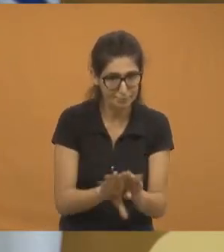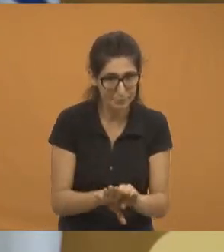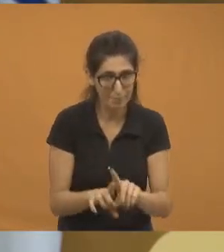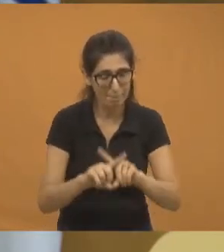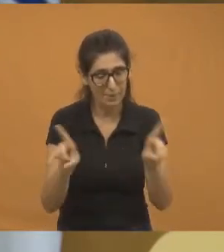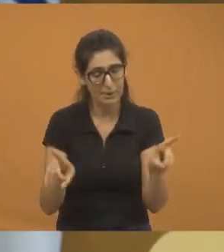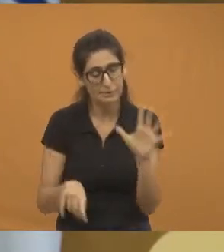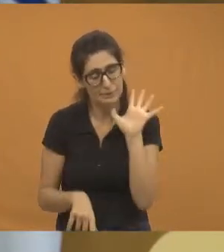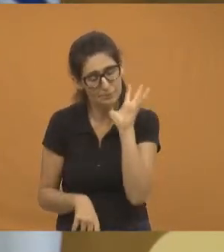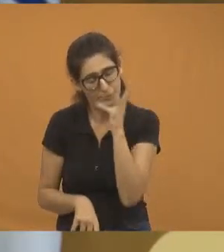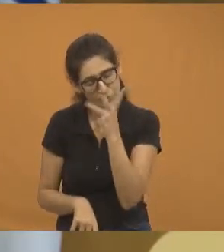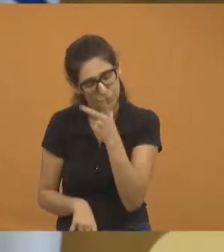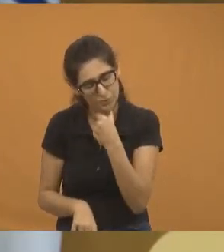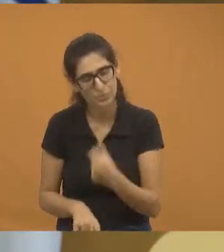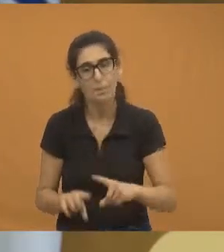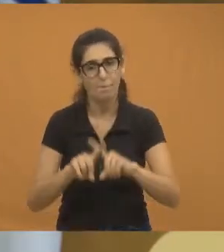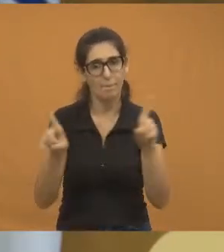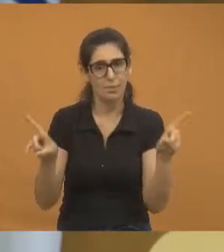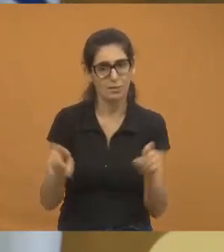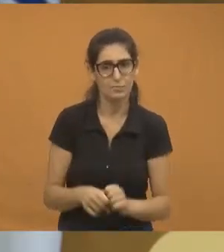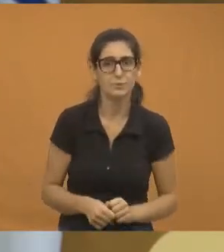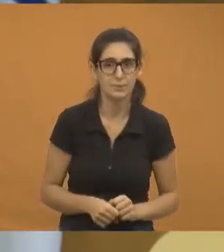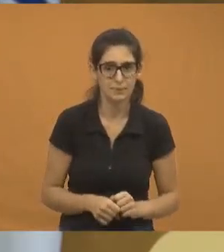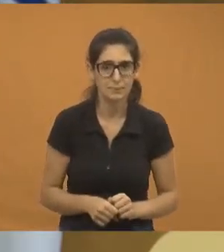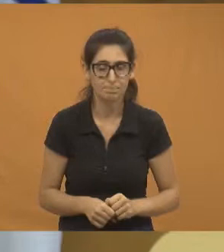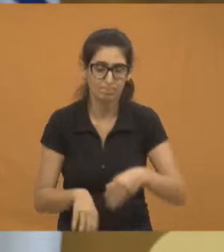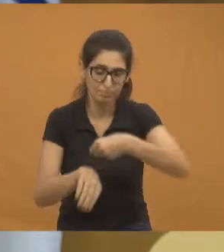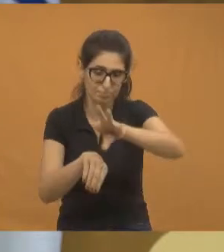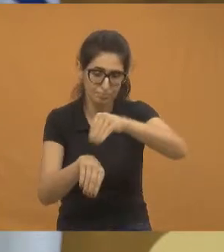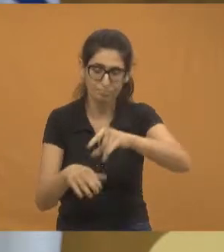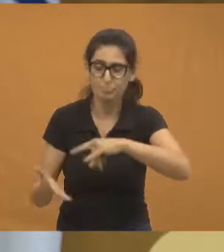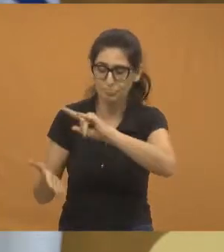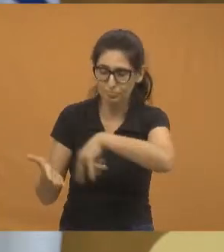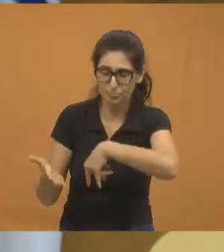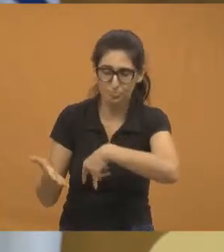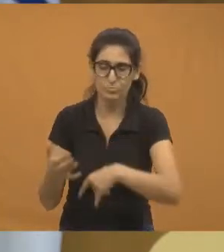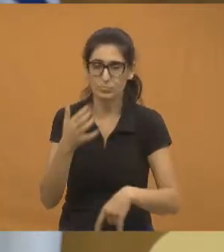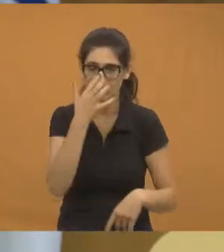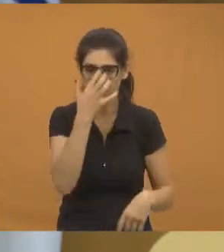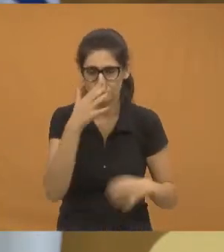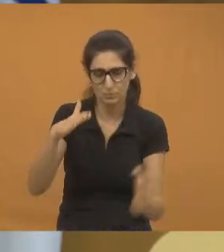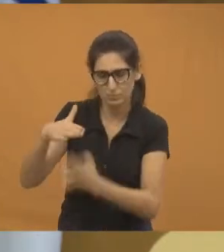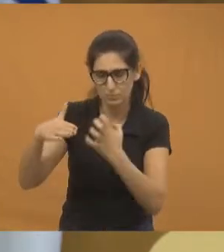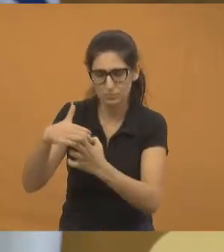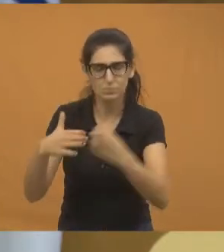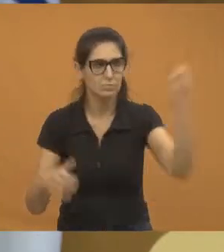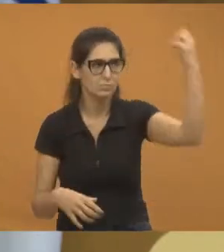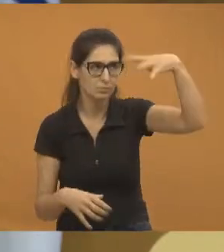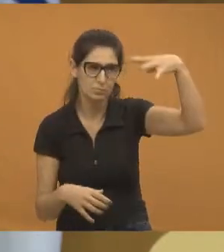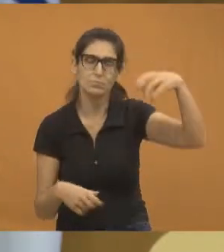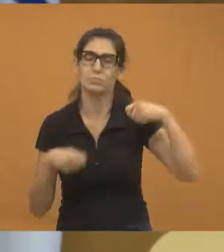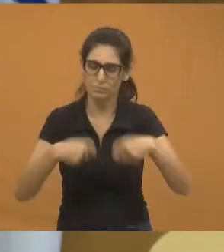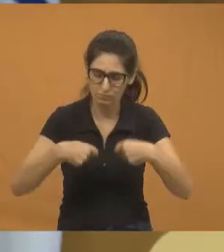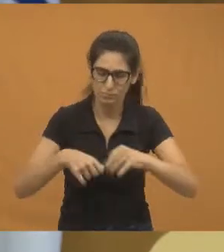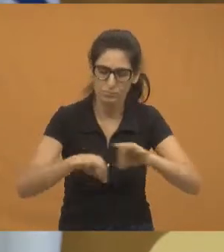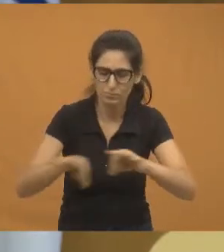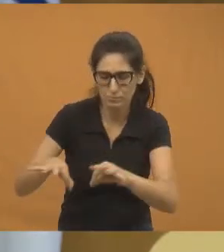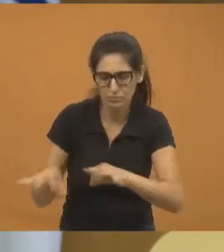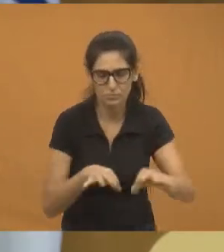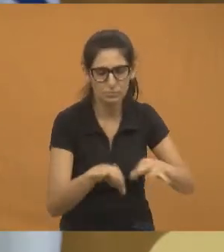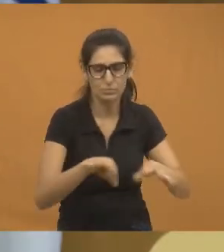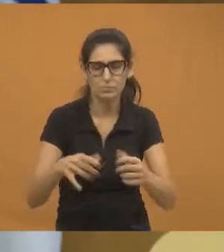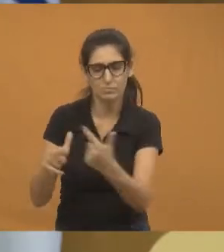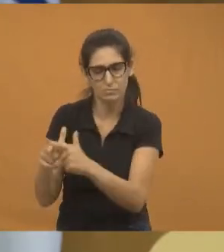lá esperamos que a bandeirantes através dos nossos requerimentos possam rever isso aí e consertar o problema que eu acho que é o